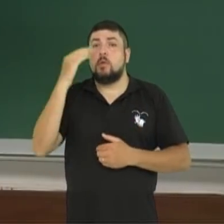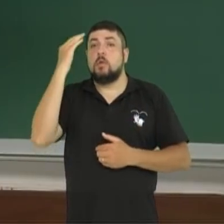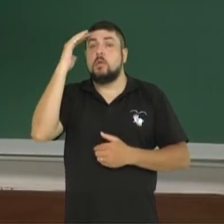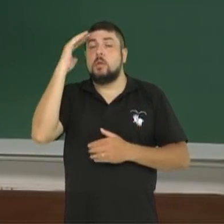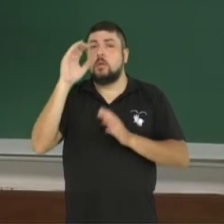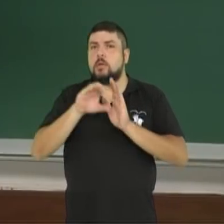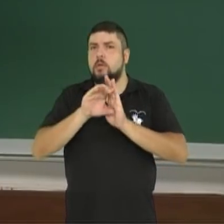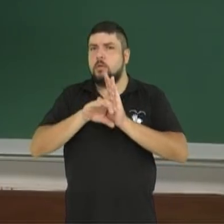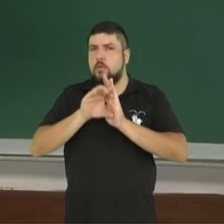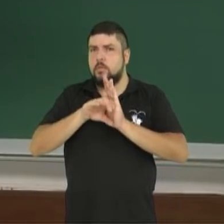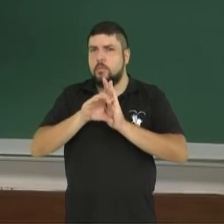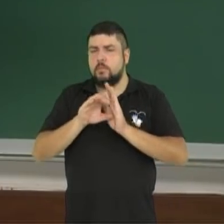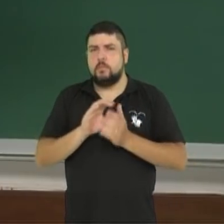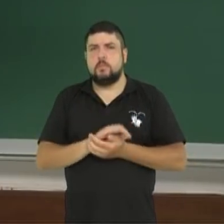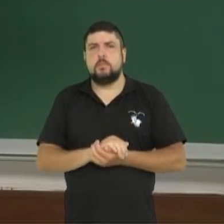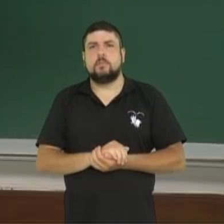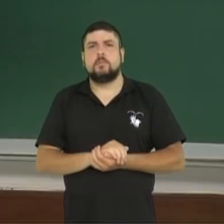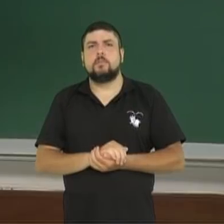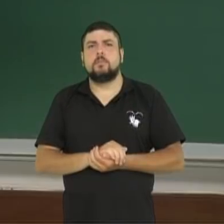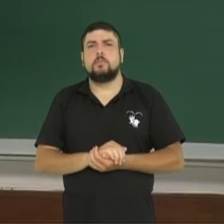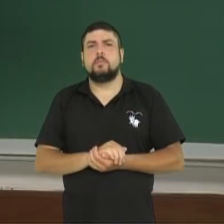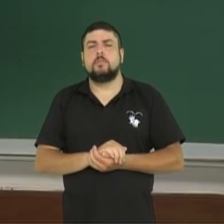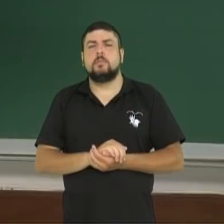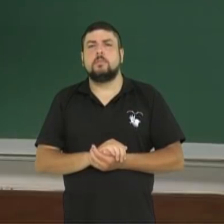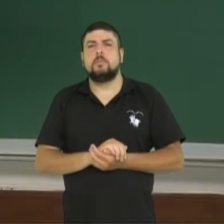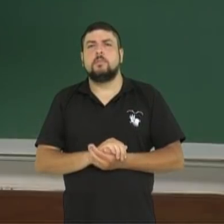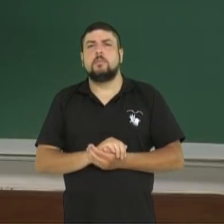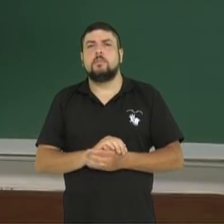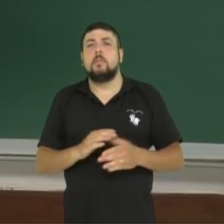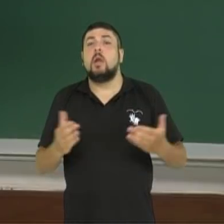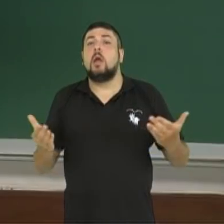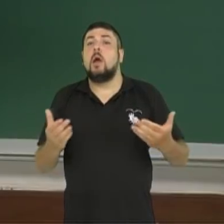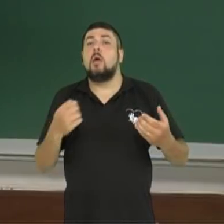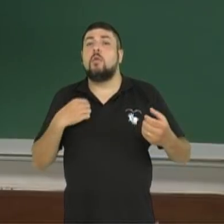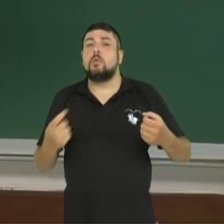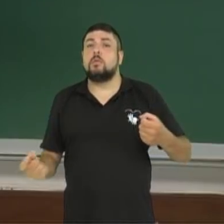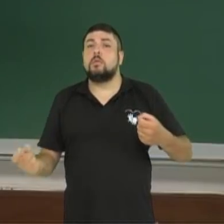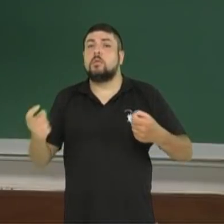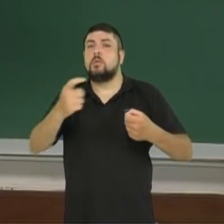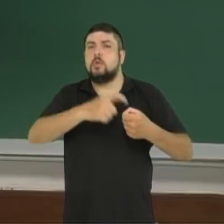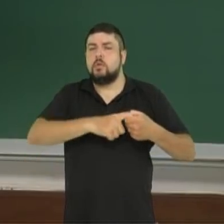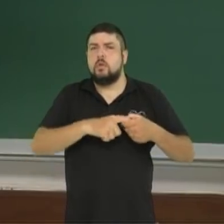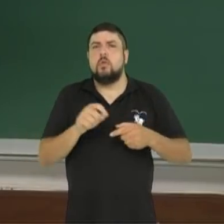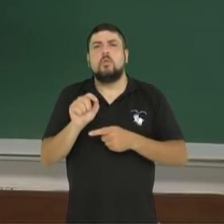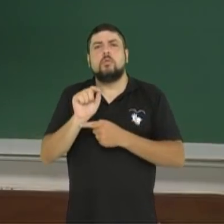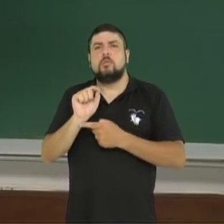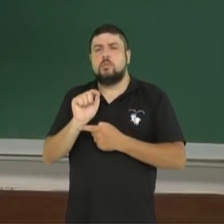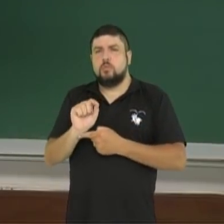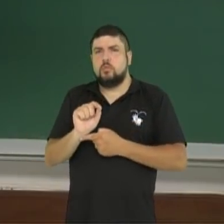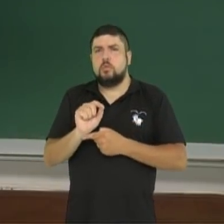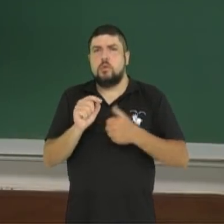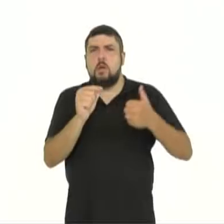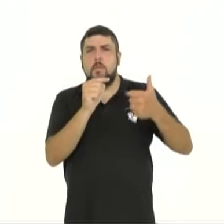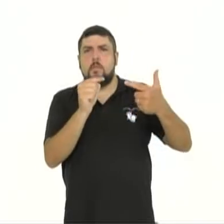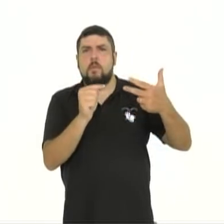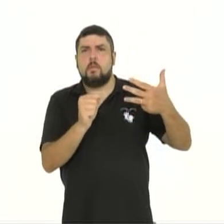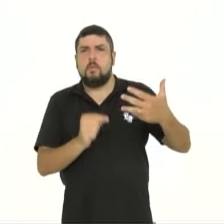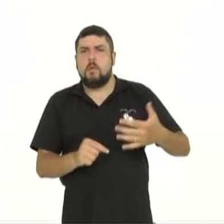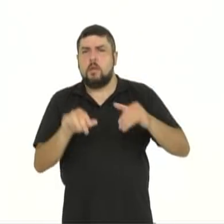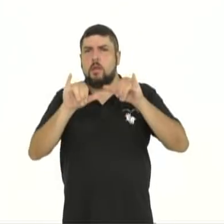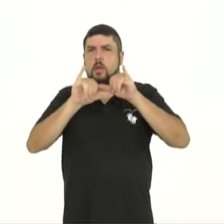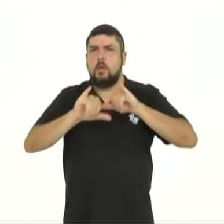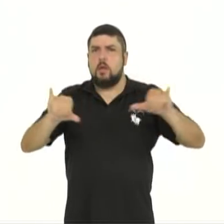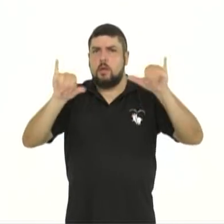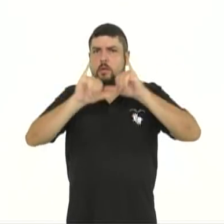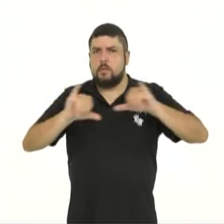conceitos, certo? E agora a gente retoma de novo aqueles elementos que constituem a notícia, né?